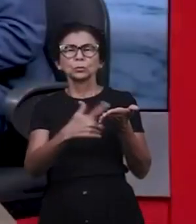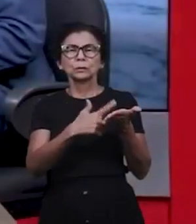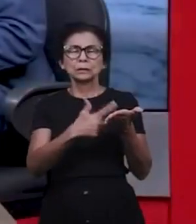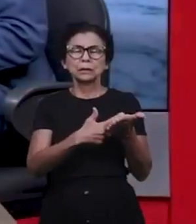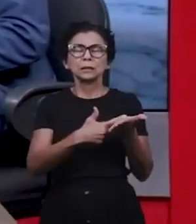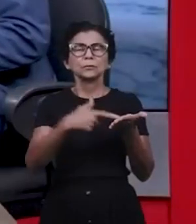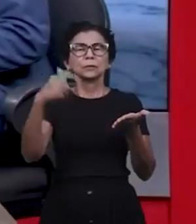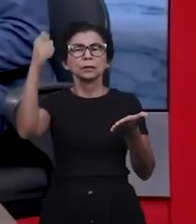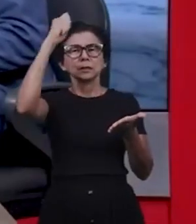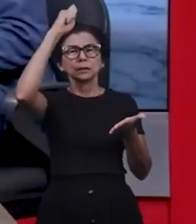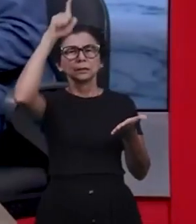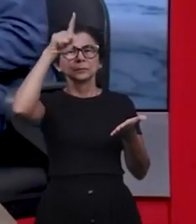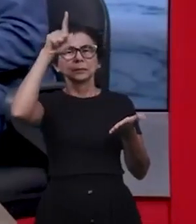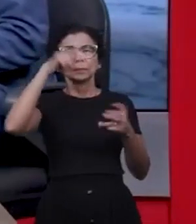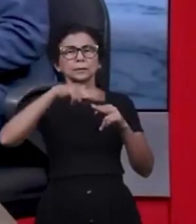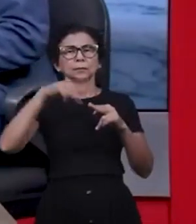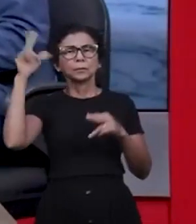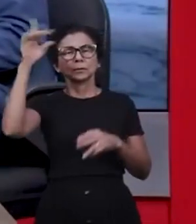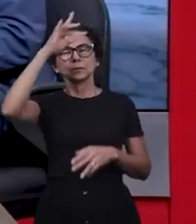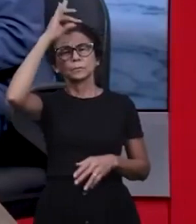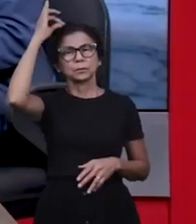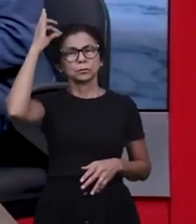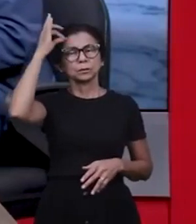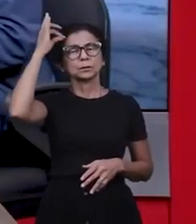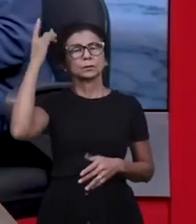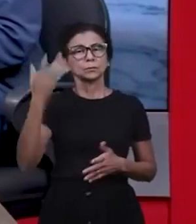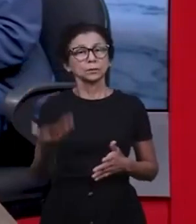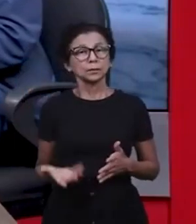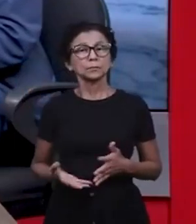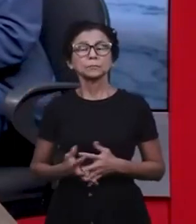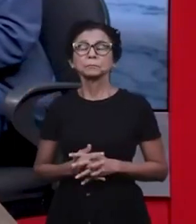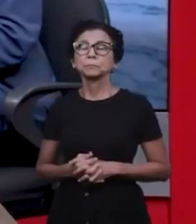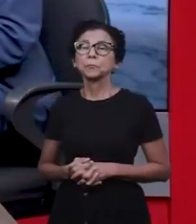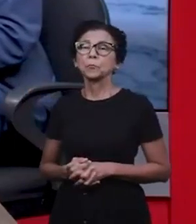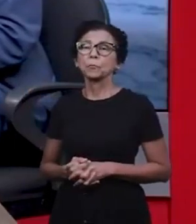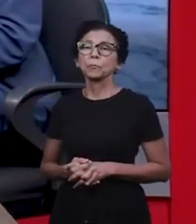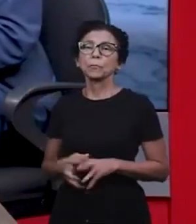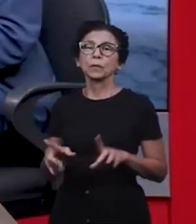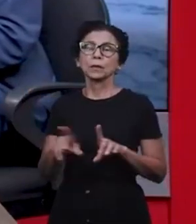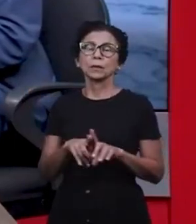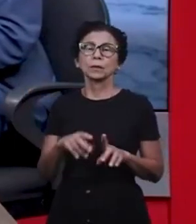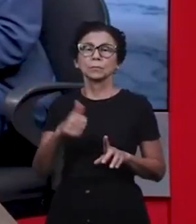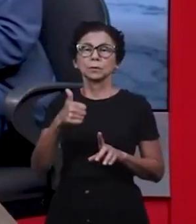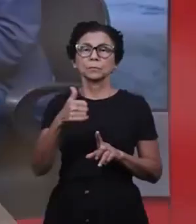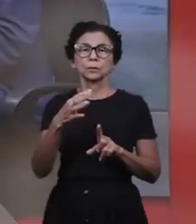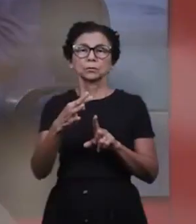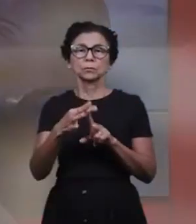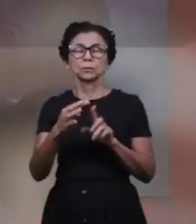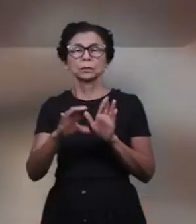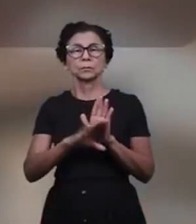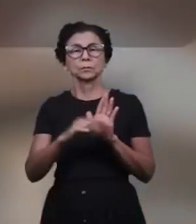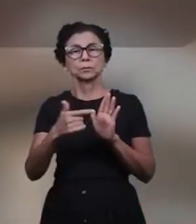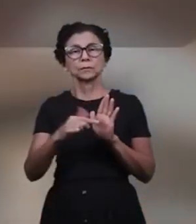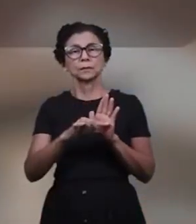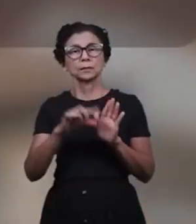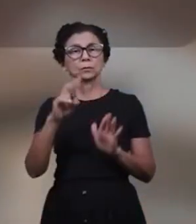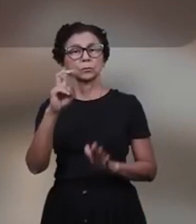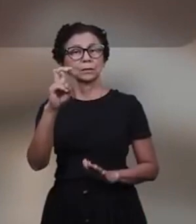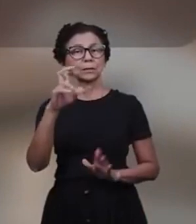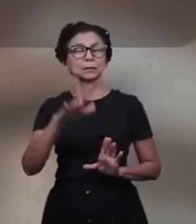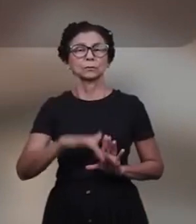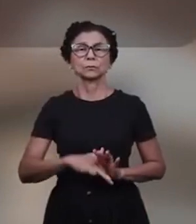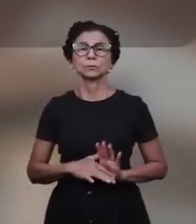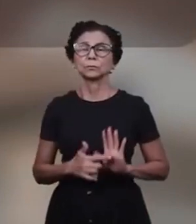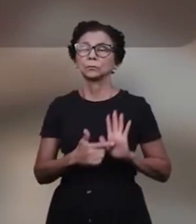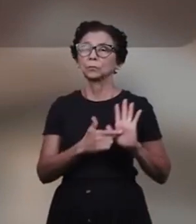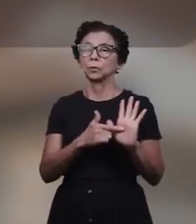usamos para sempre a palavra, né? Lembrando que aqui também em 1 Timóteo 2, 5, Jesus, porque há um só